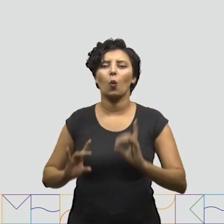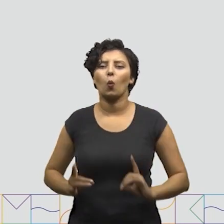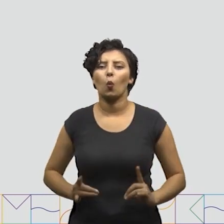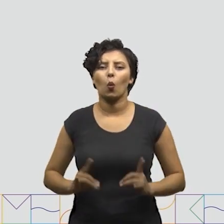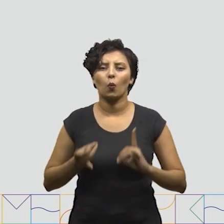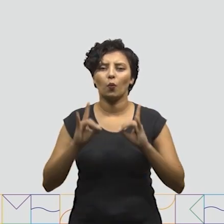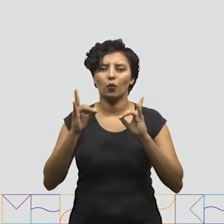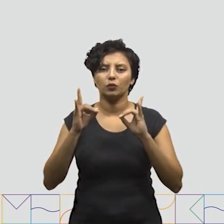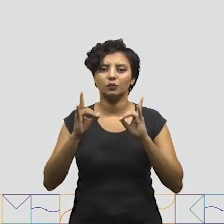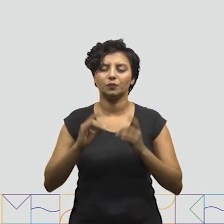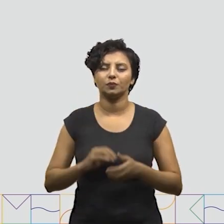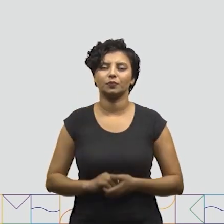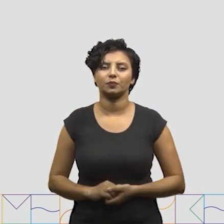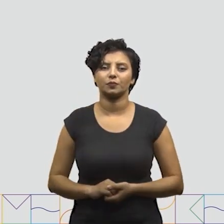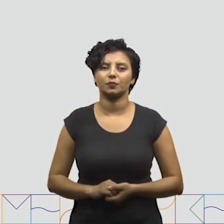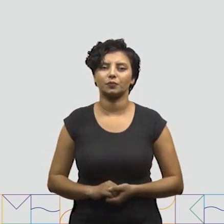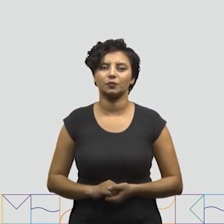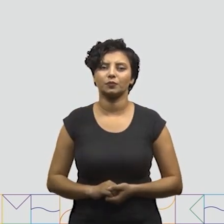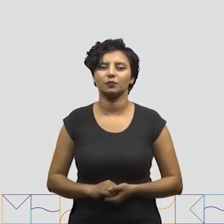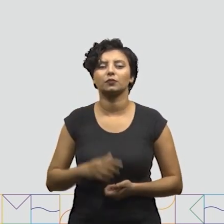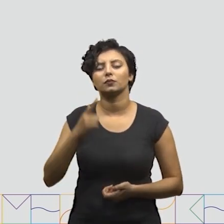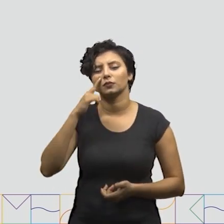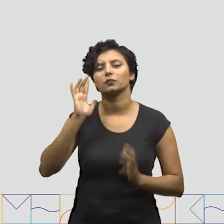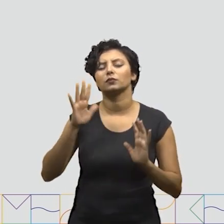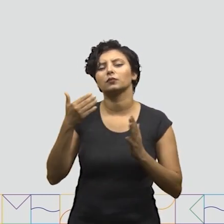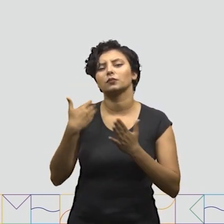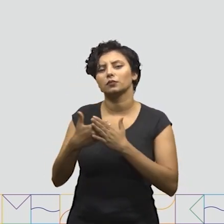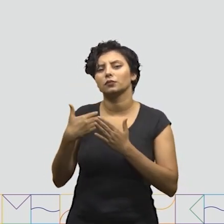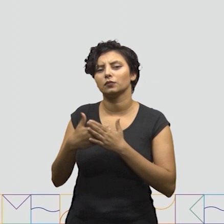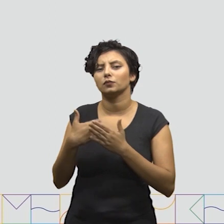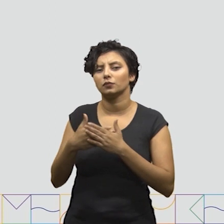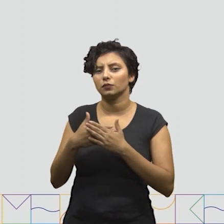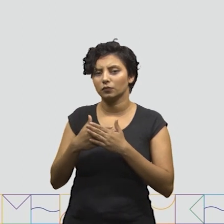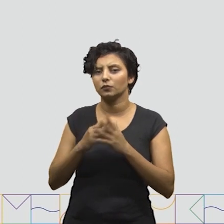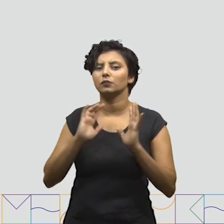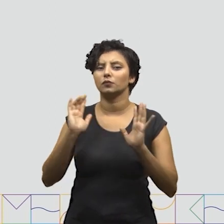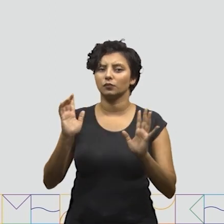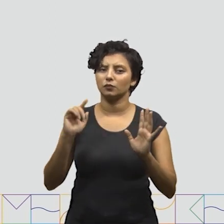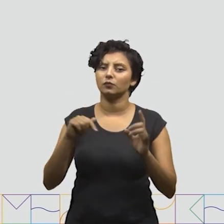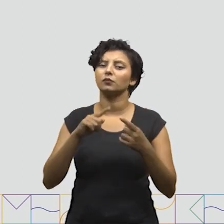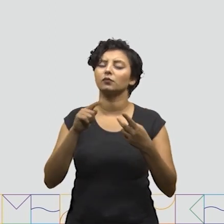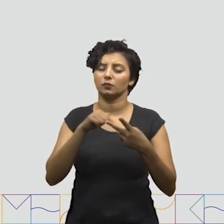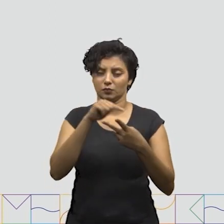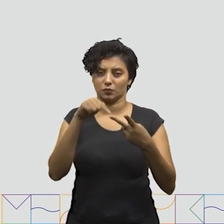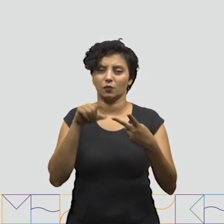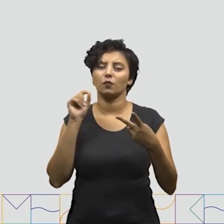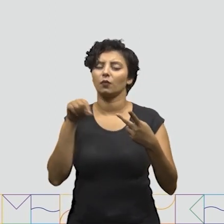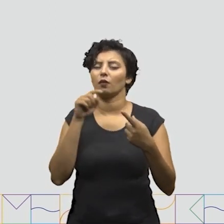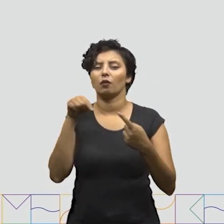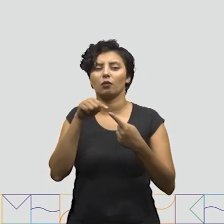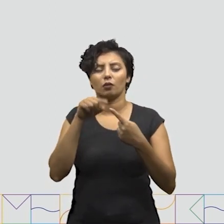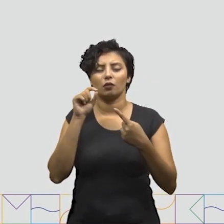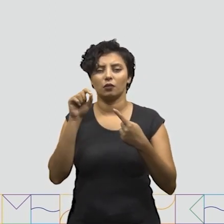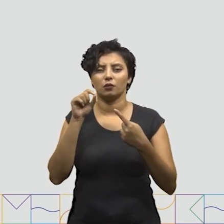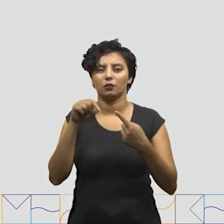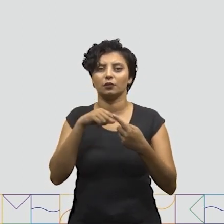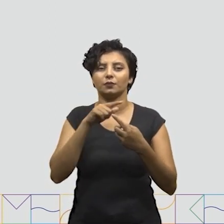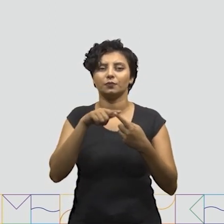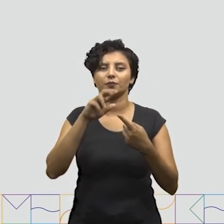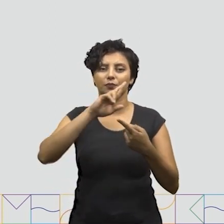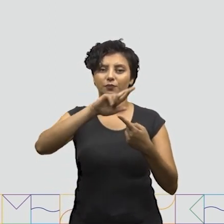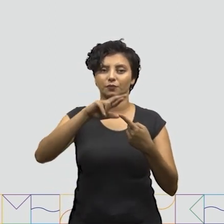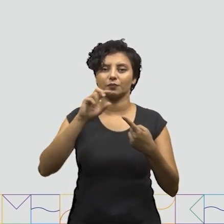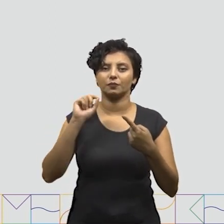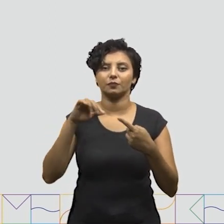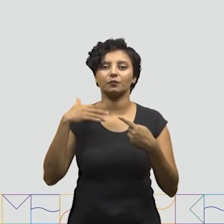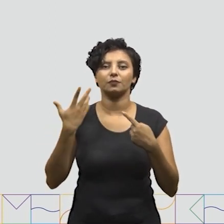o hormônio masculino. E, pelo que ele é responsável, você vai colocar no segundo espaço. Vamos lá?